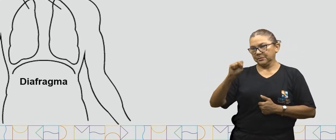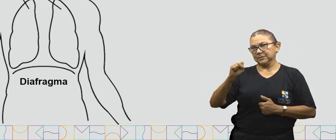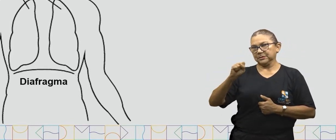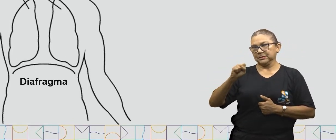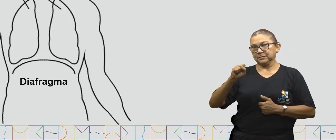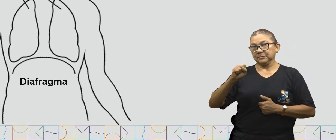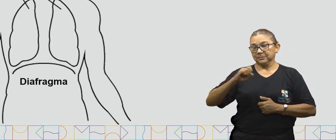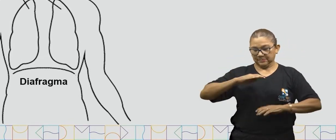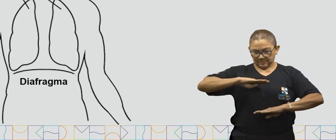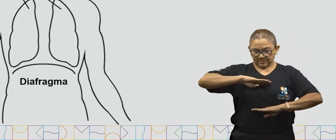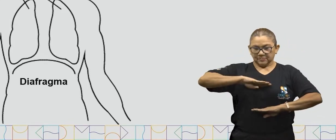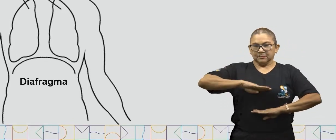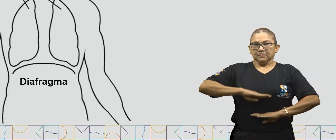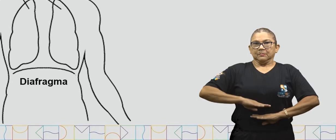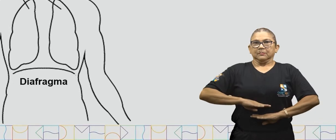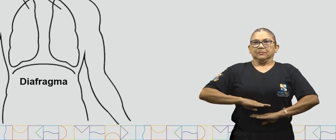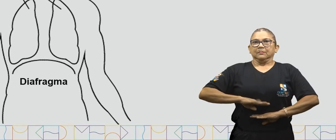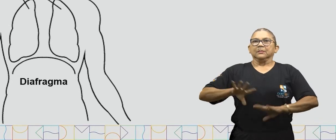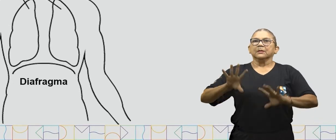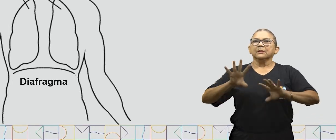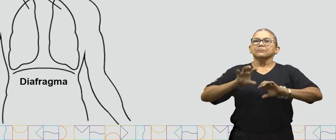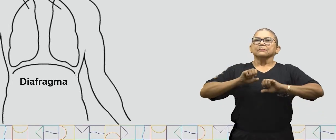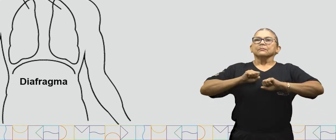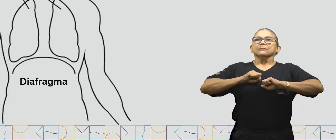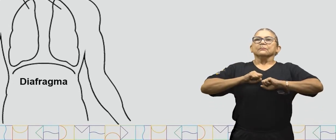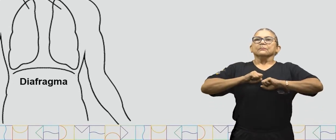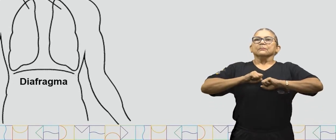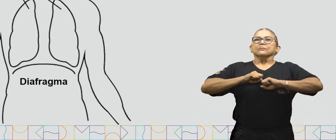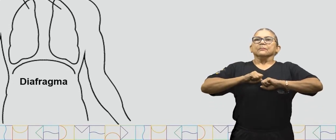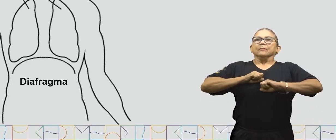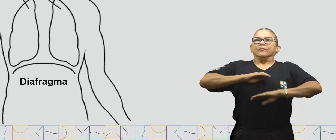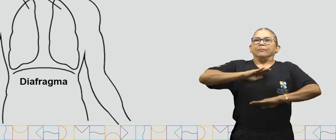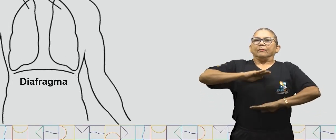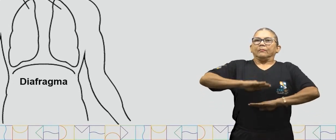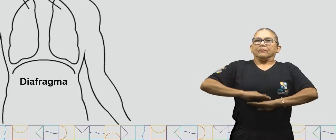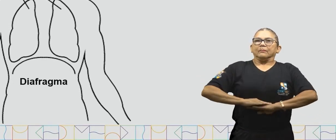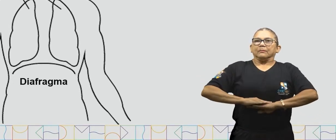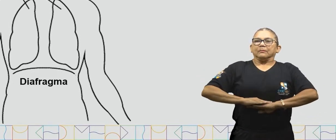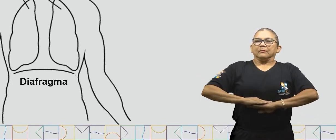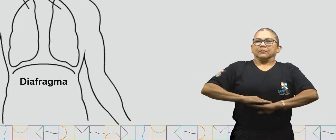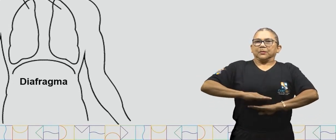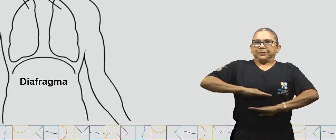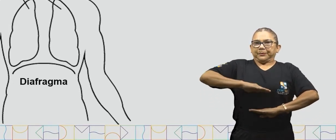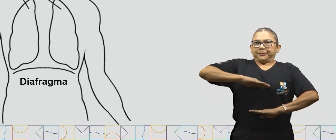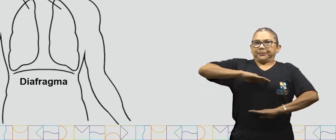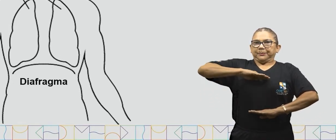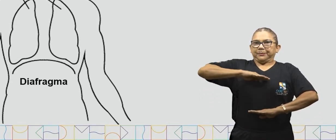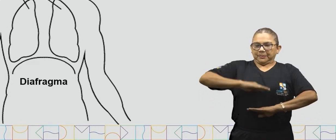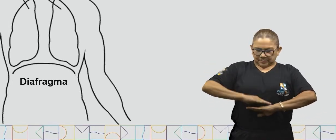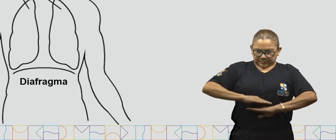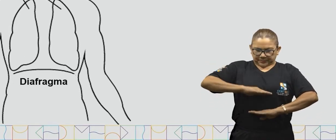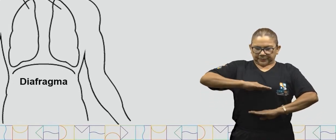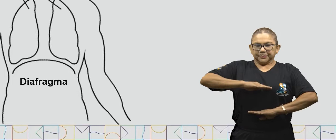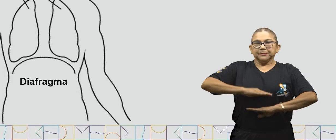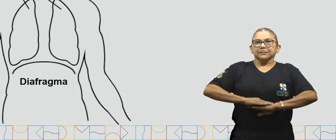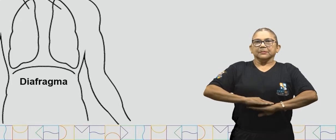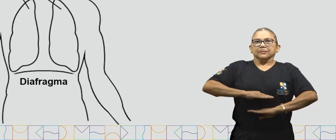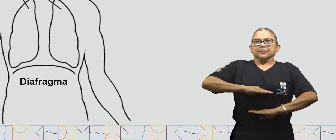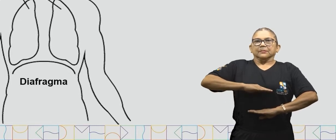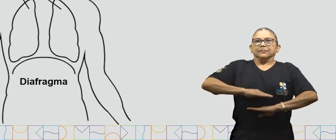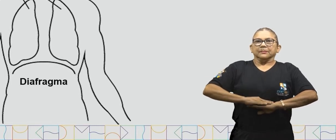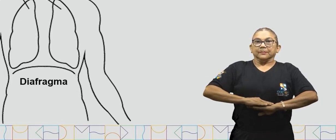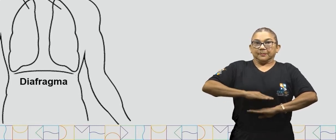diafragma. Na inspiração, o diafragma se contrai, aumentando a possibilidade